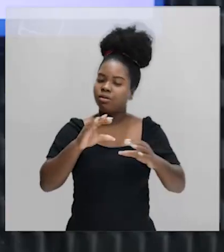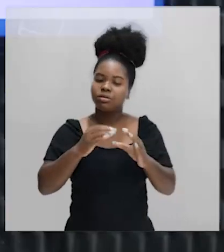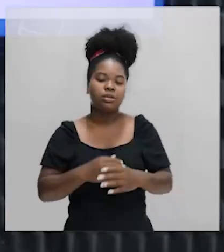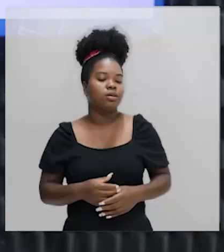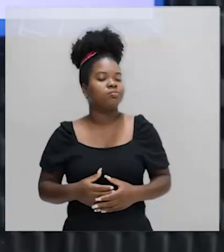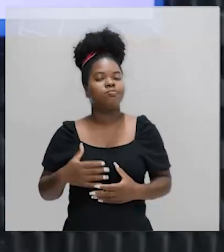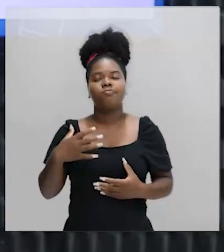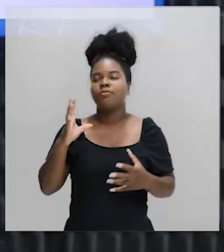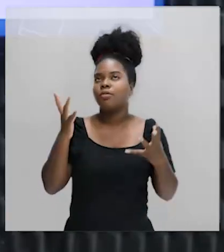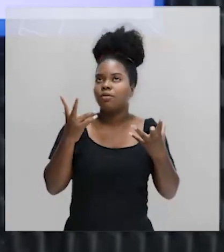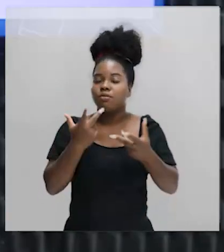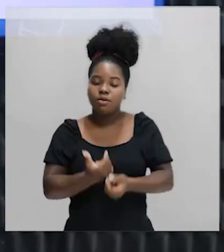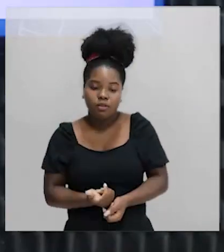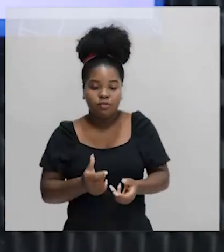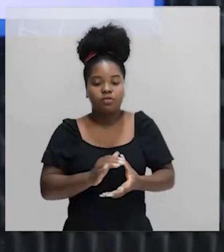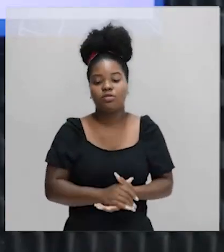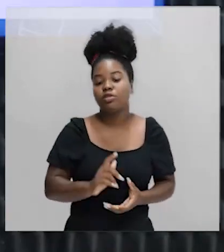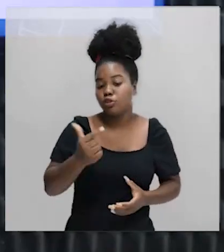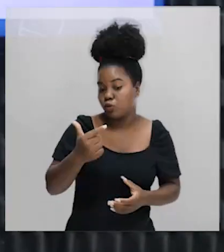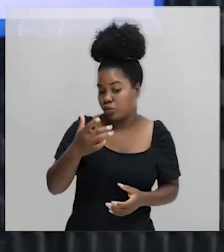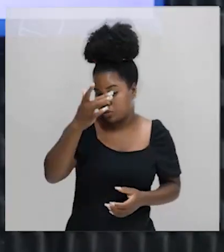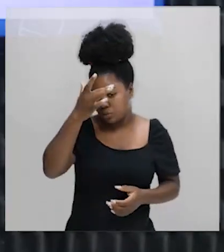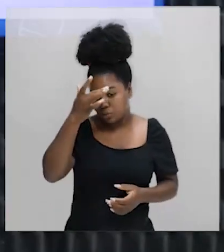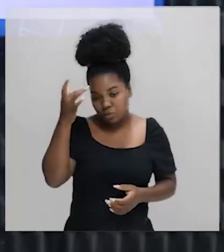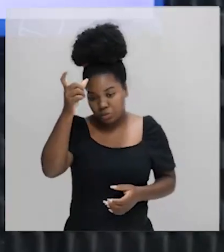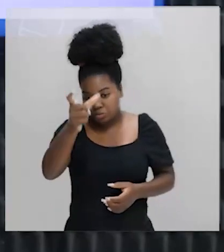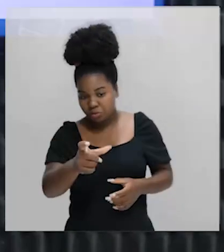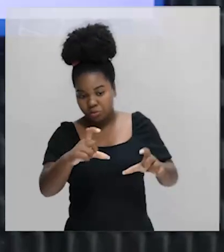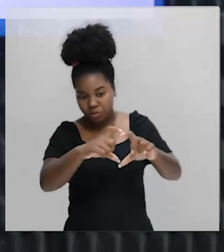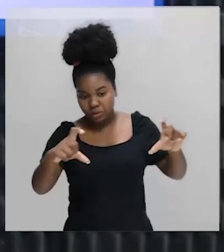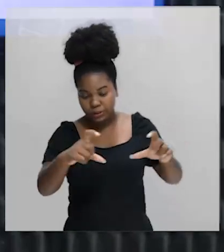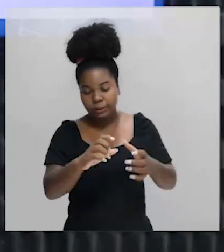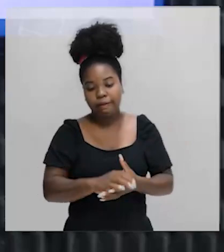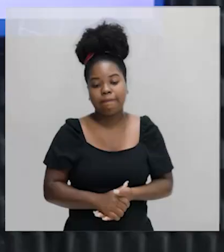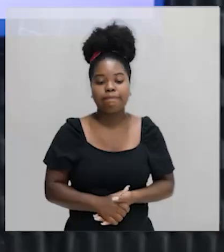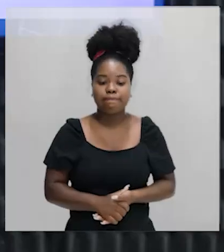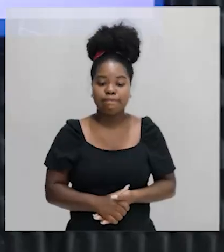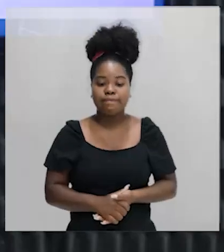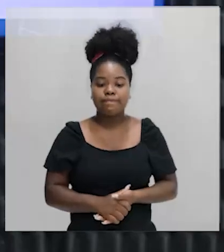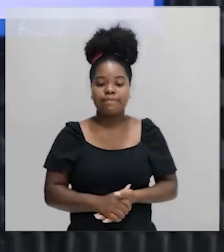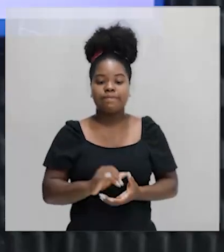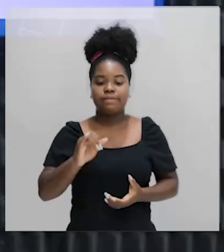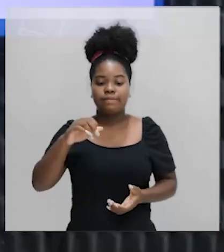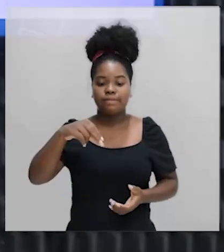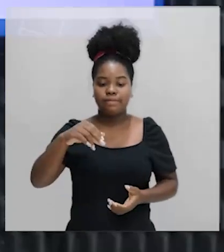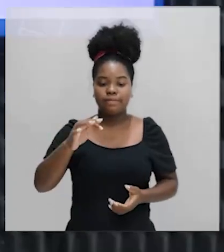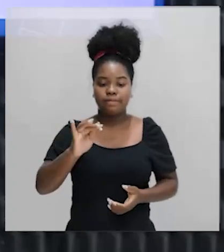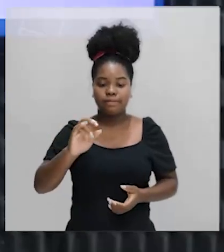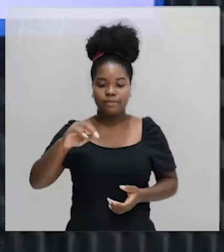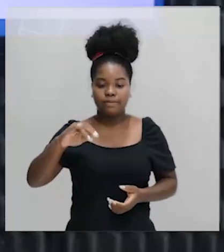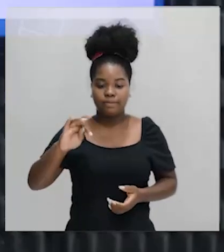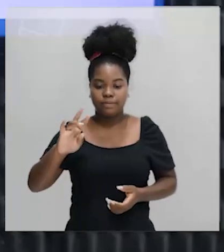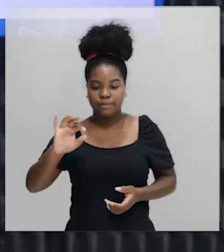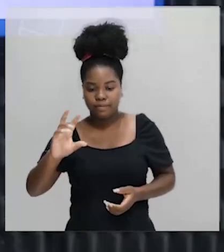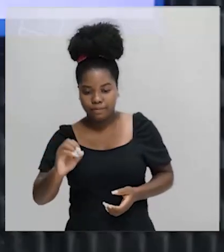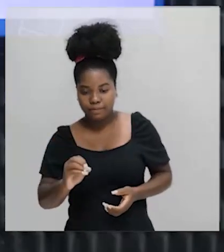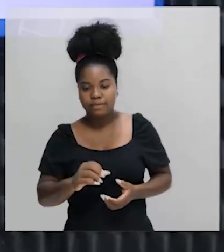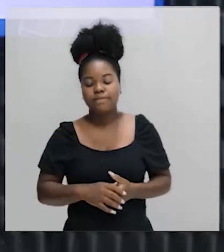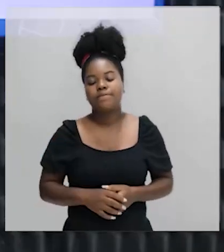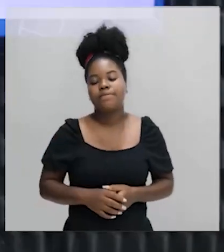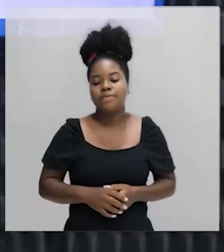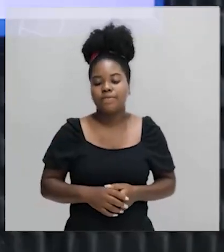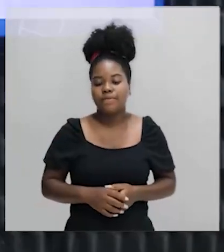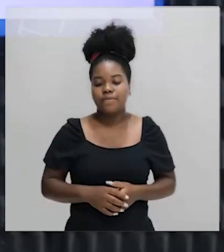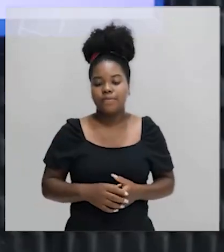tem sujeito nesta oração, né? Cantar é uma delícia, então é um infinitivo impessoal, porque não veio